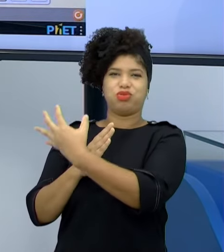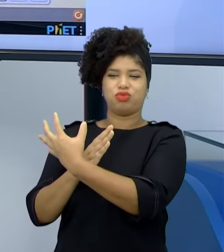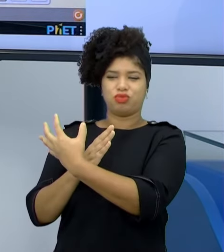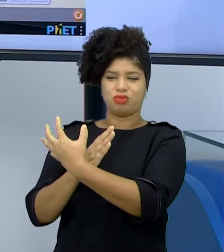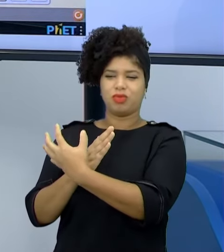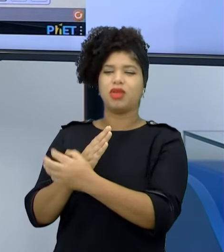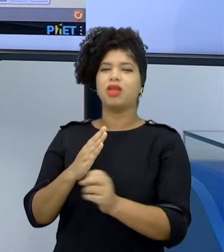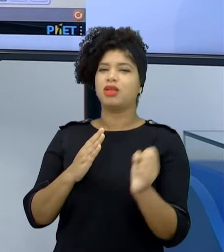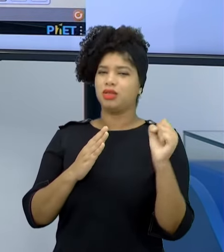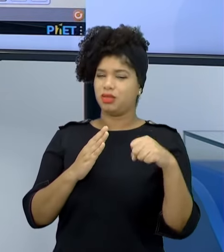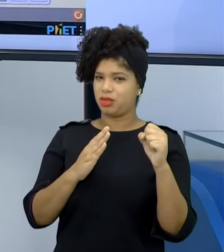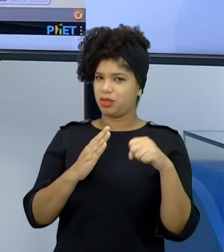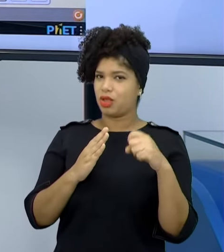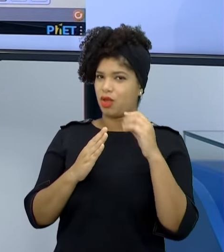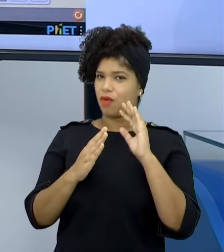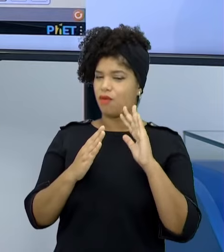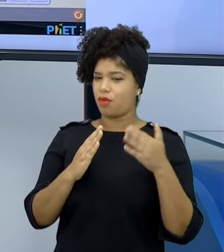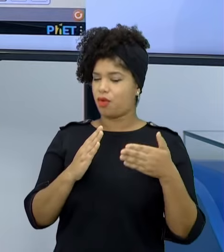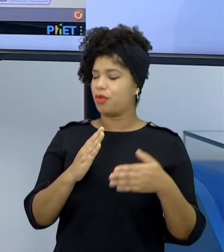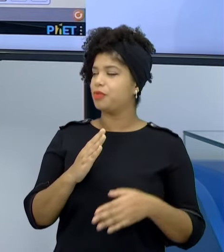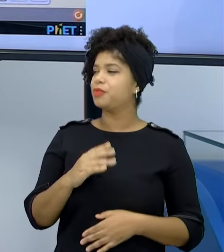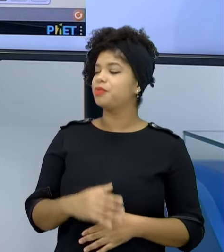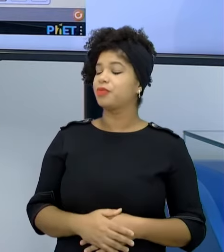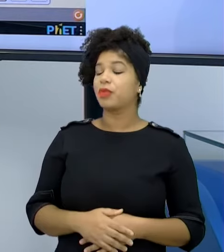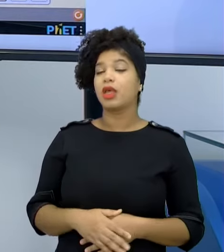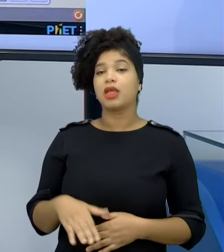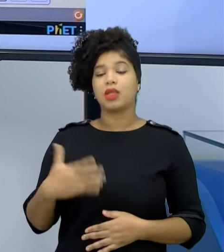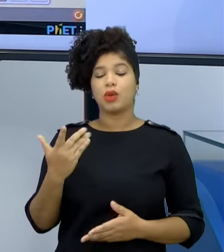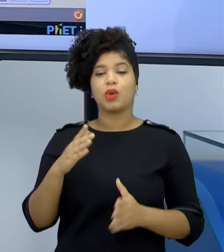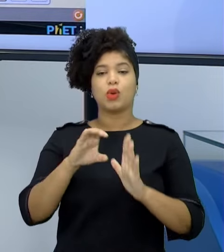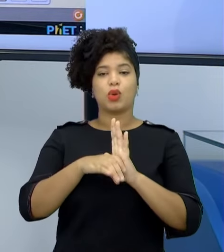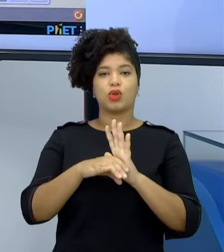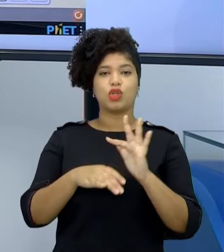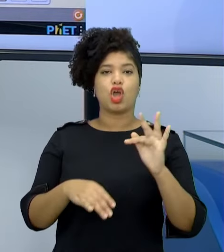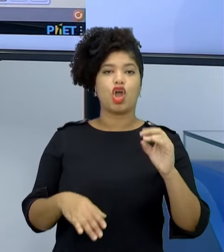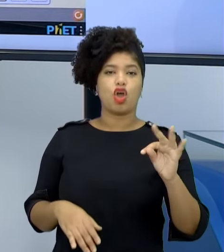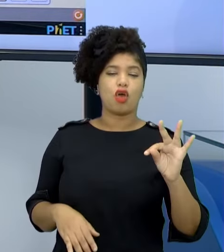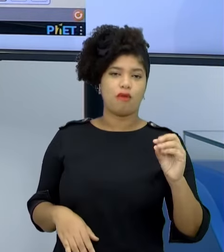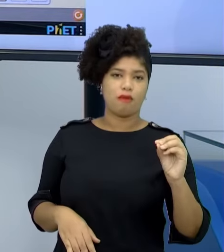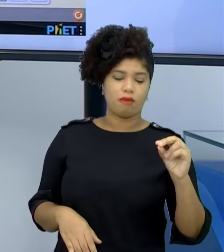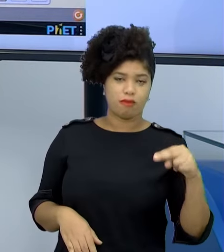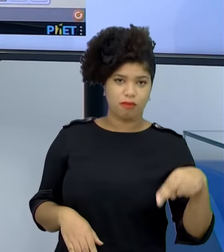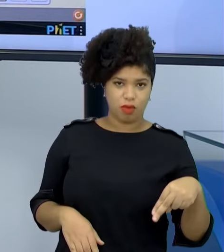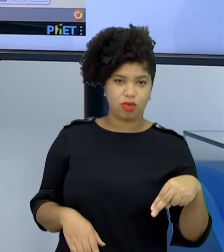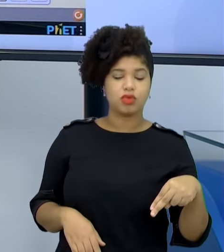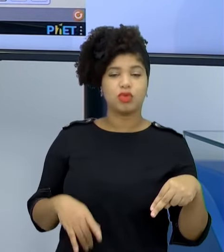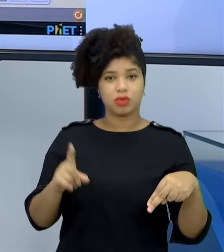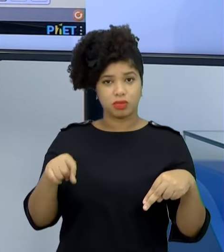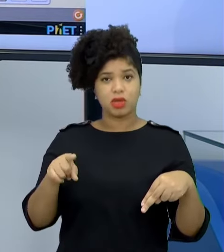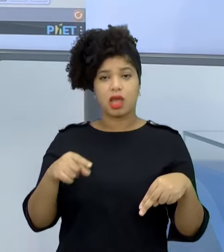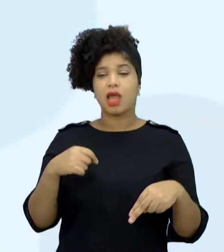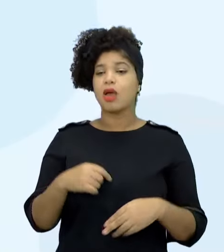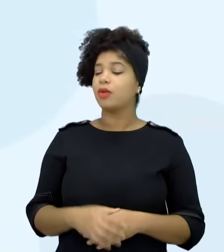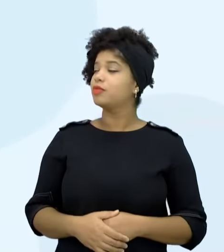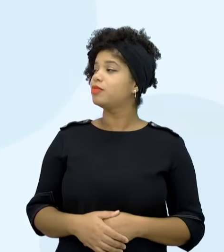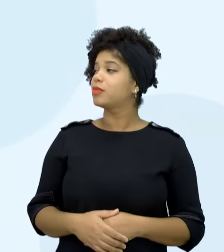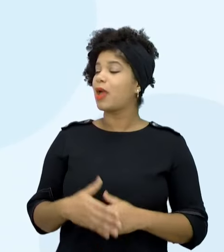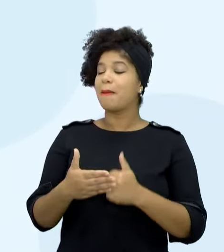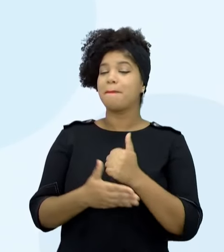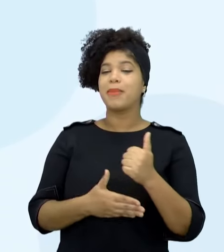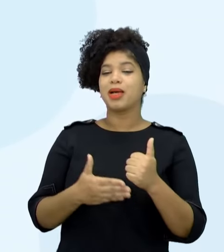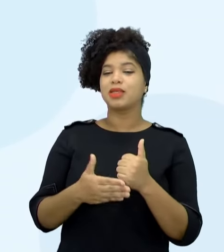preocupar. E aí, por conta desse conceito de fóton, que é basicamente